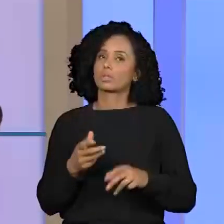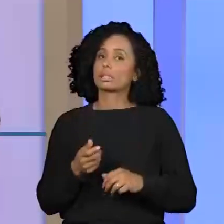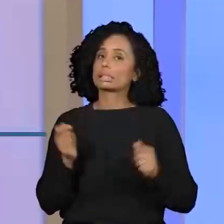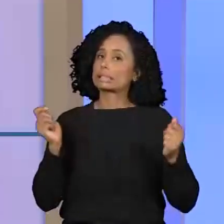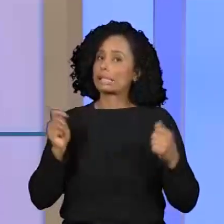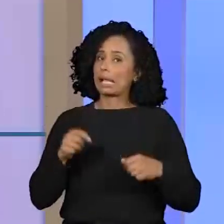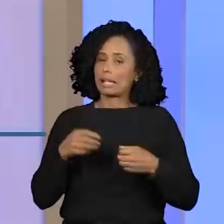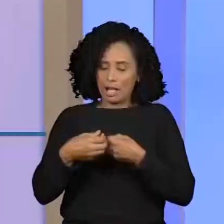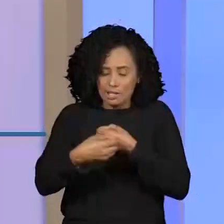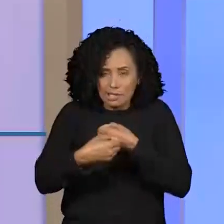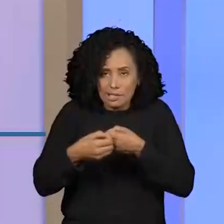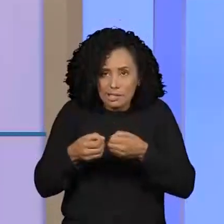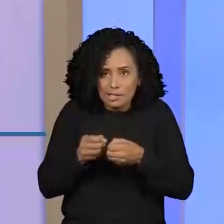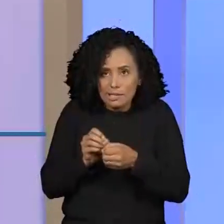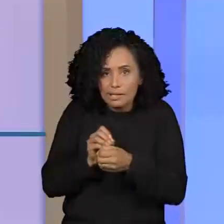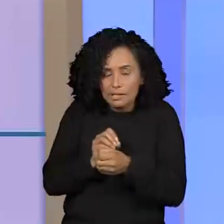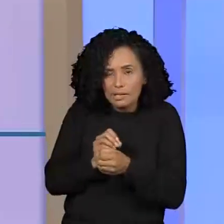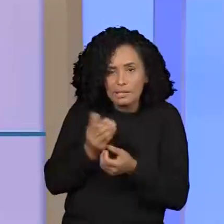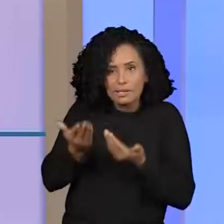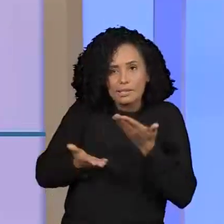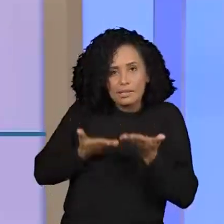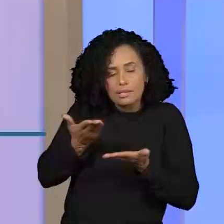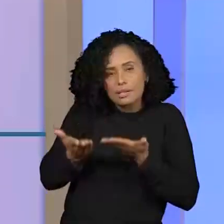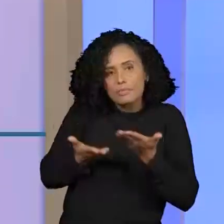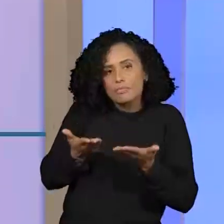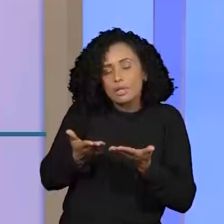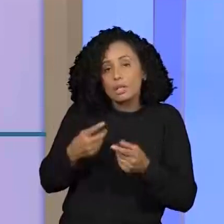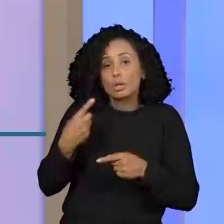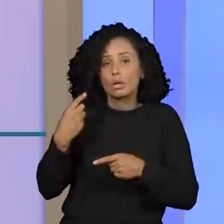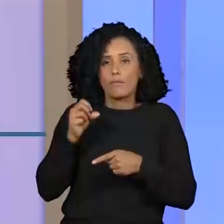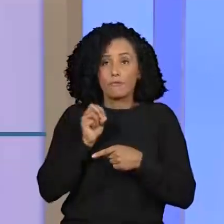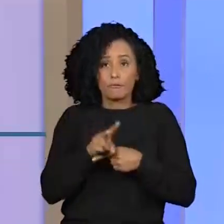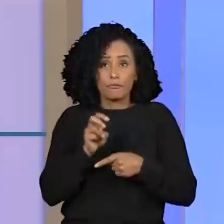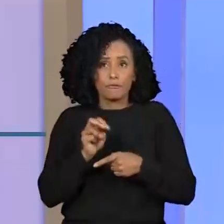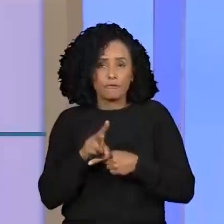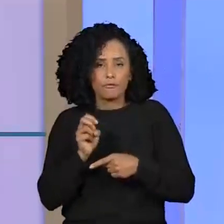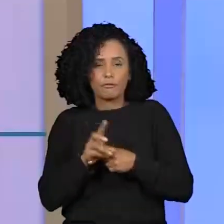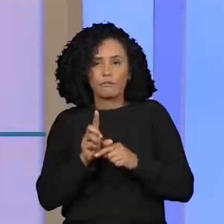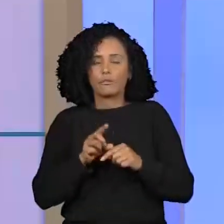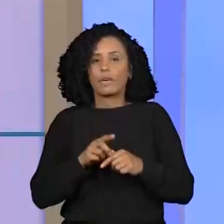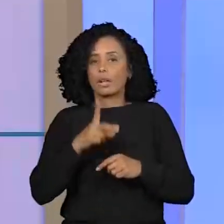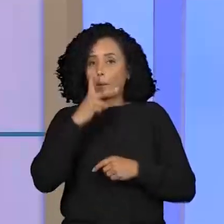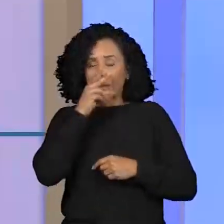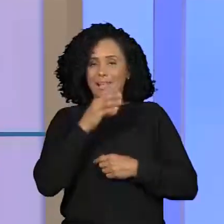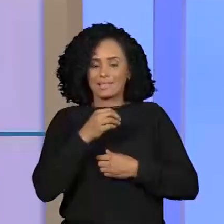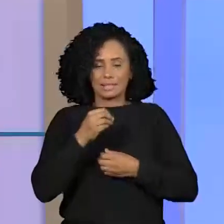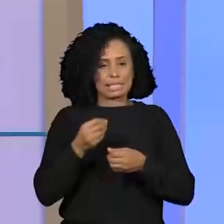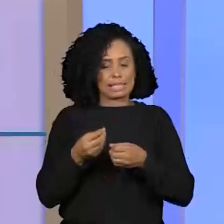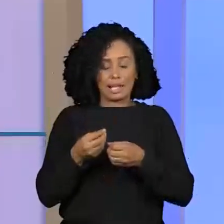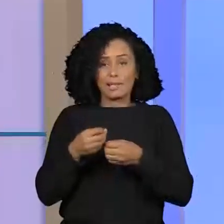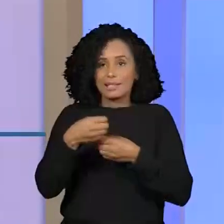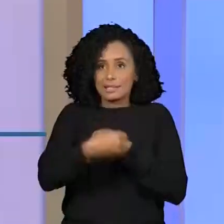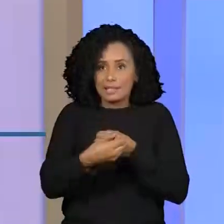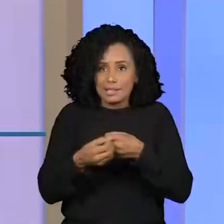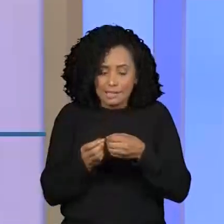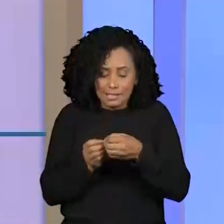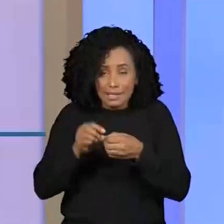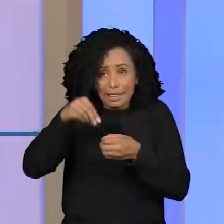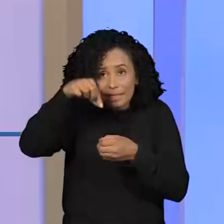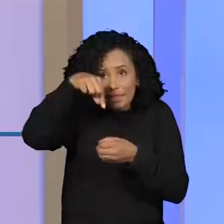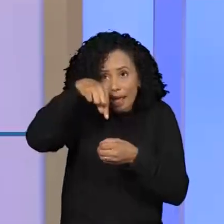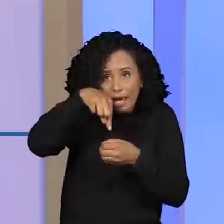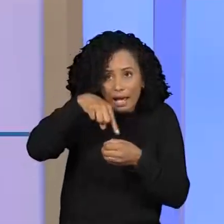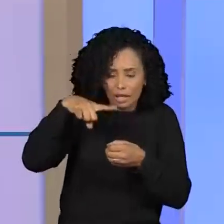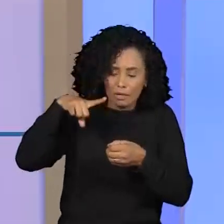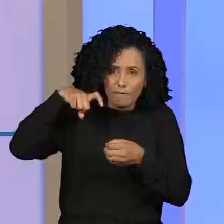vida. Então, por isso a gente diz que os vírus, eles são parasitas intracelulares. Eles precisam penetrar